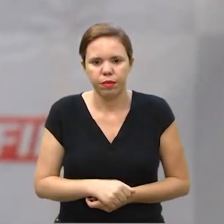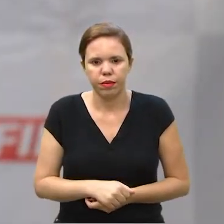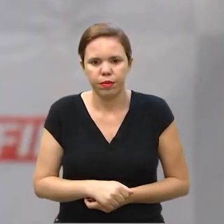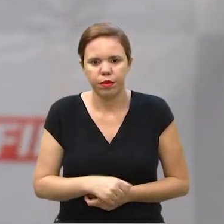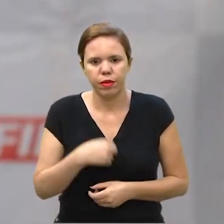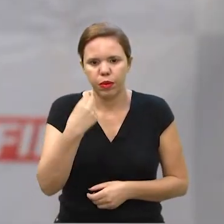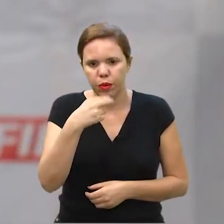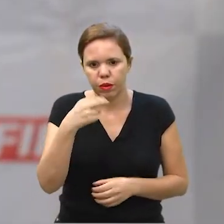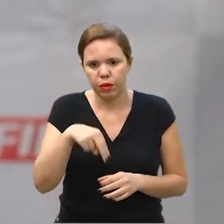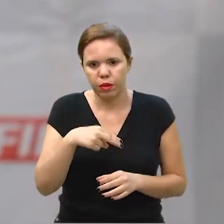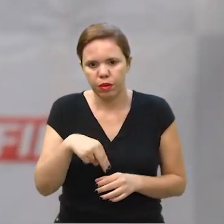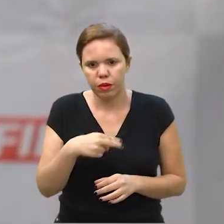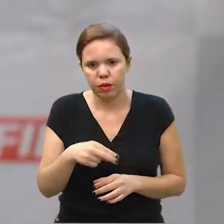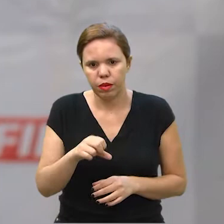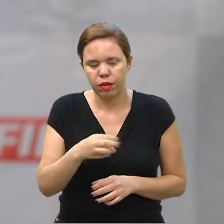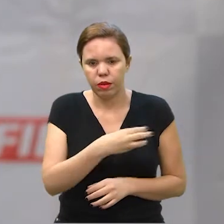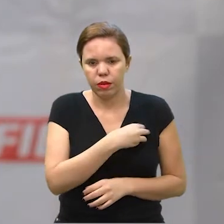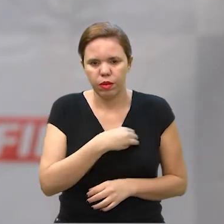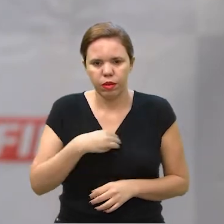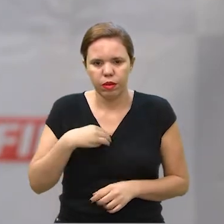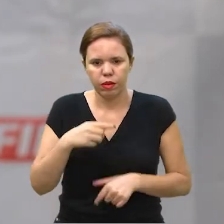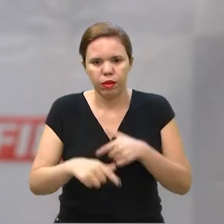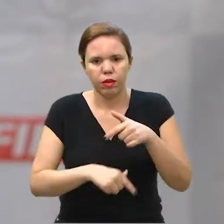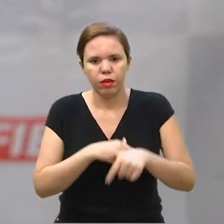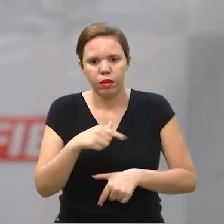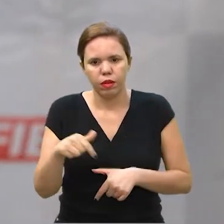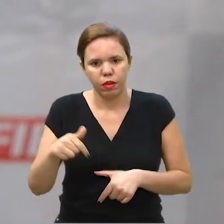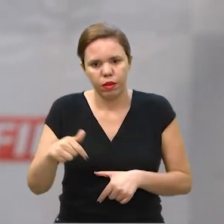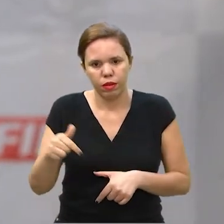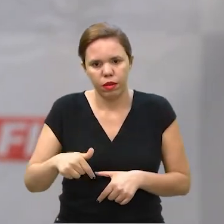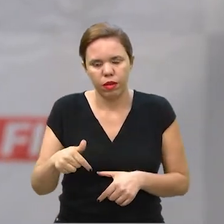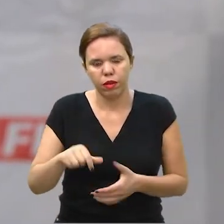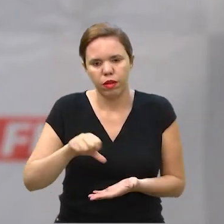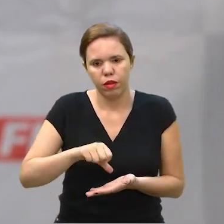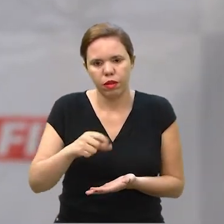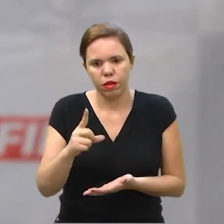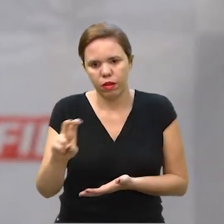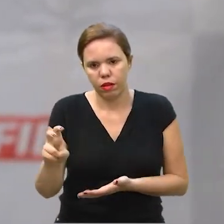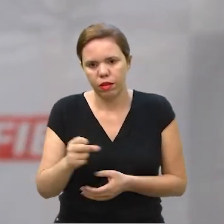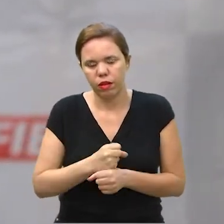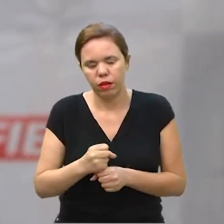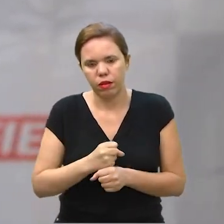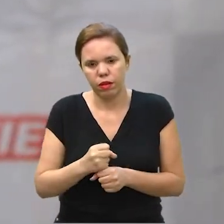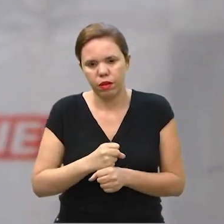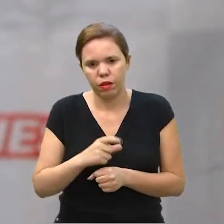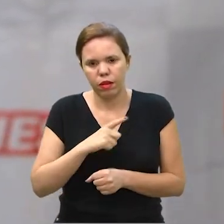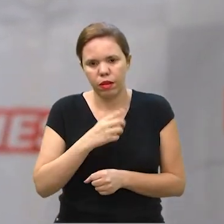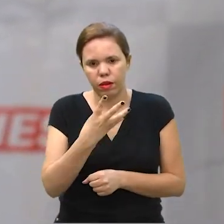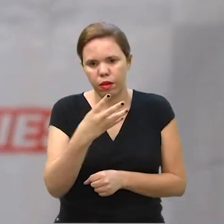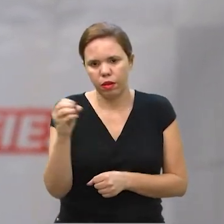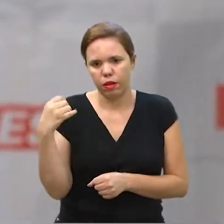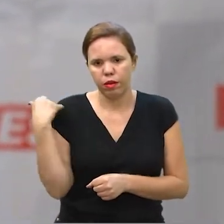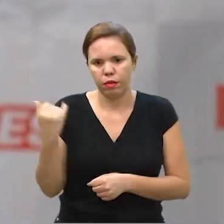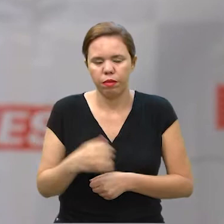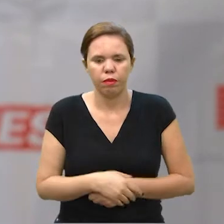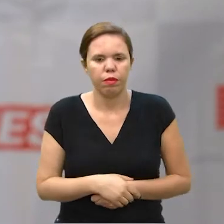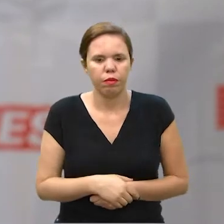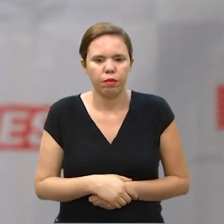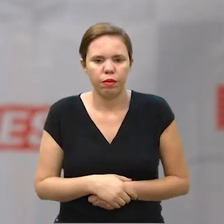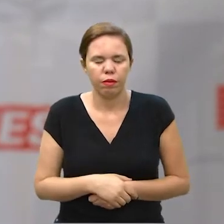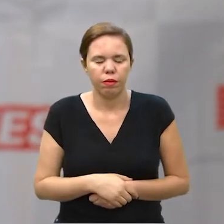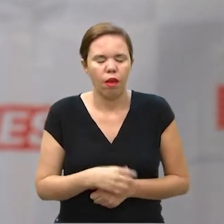sou nutricionista no SESI, trabalho nesta unidade há 15 anos e tenho 40 anos.